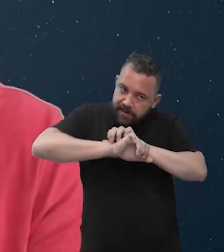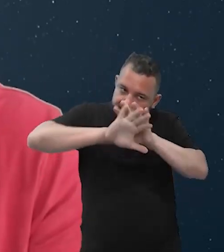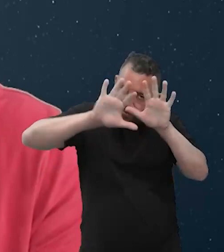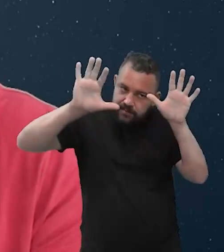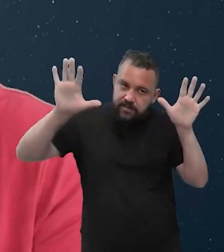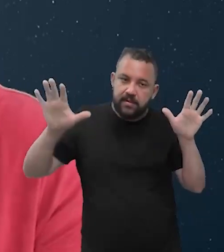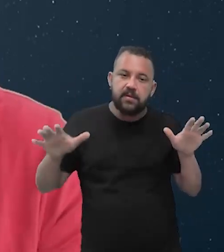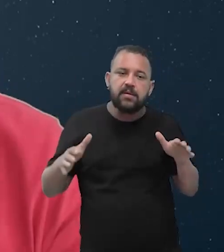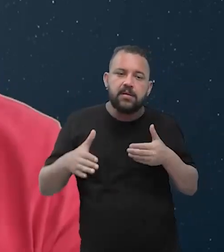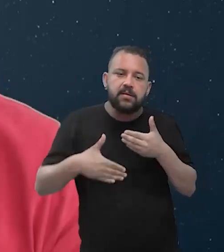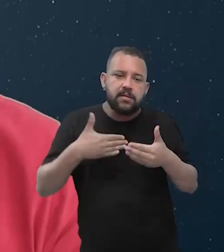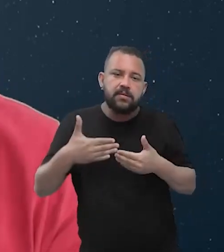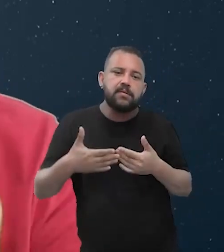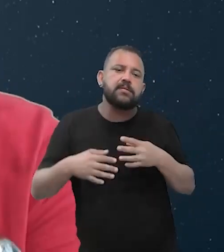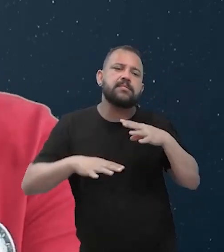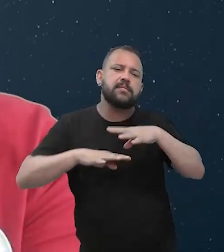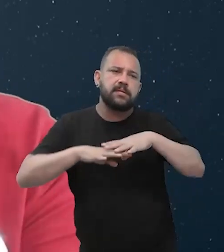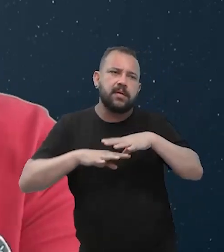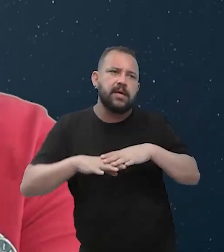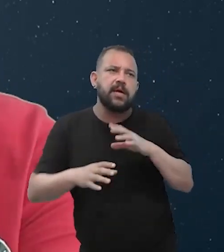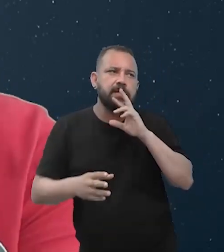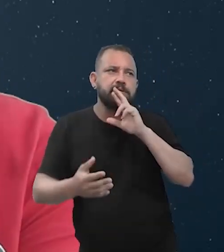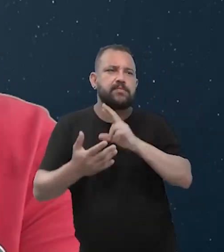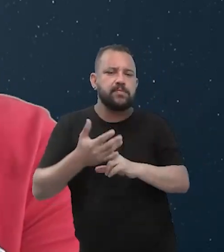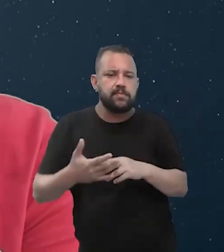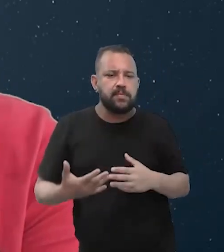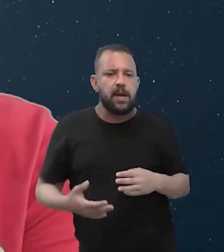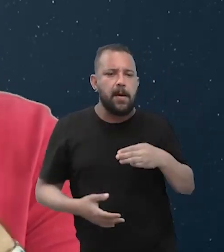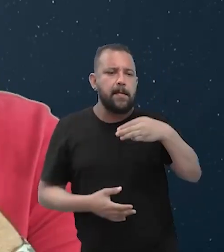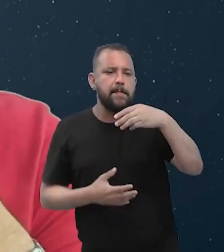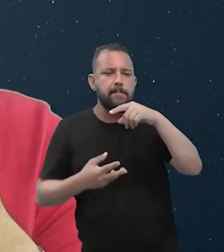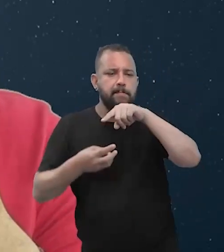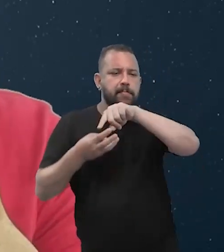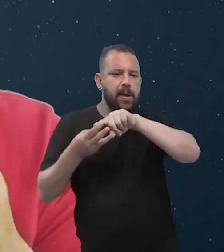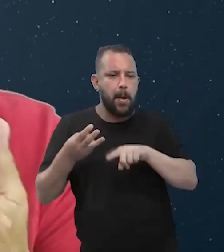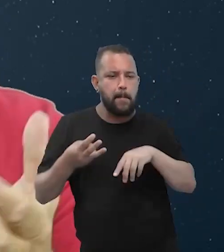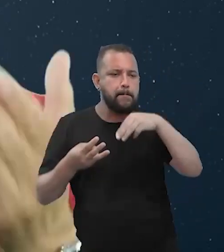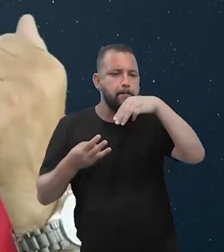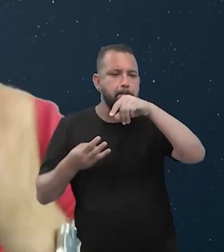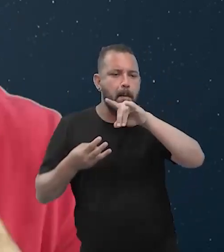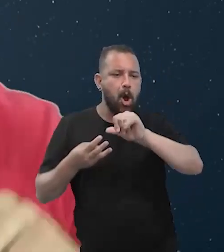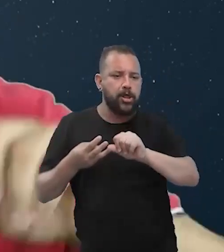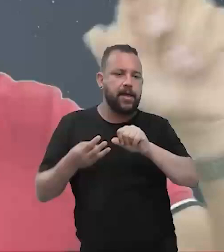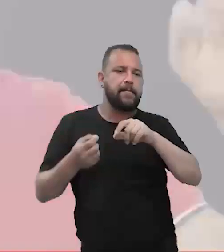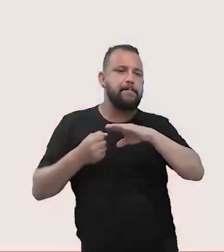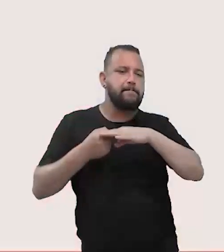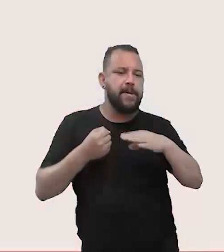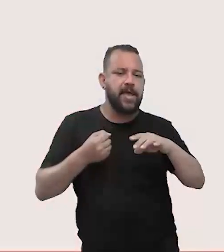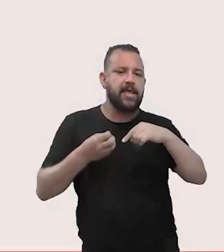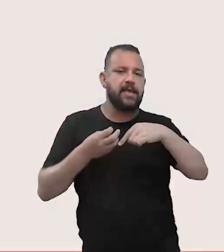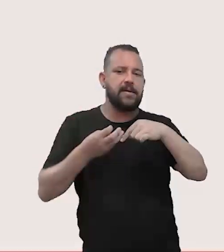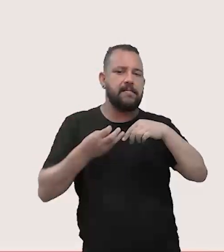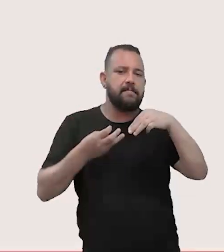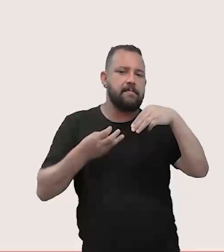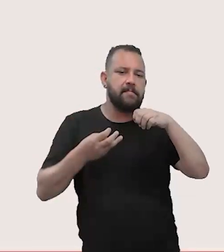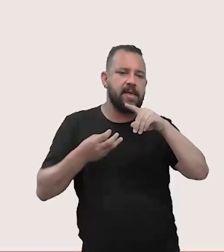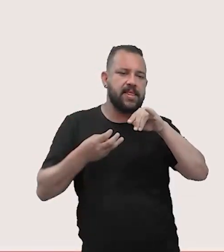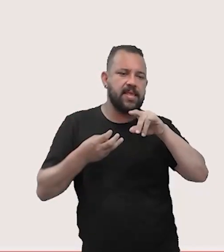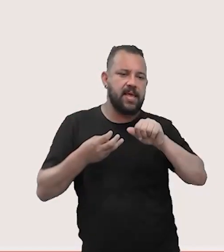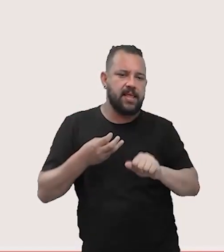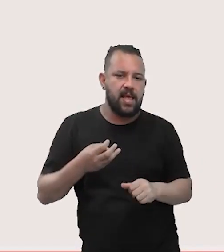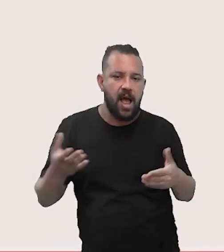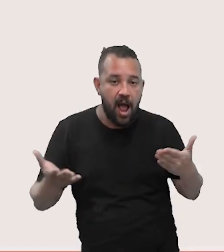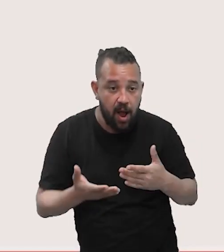desse resultado matemático que a gente acaba de ver com vocês. Moda, média e mediana. Tá massa? Então, Robertão, tela geral agora que eu